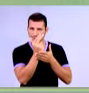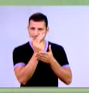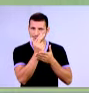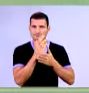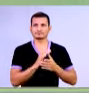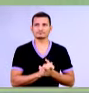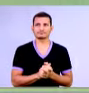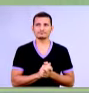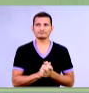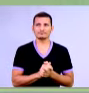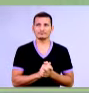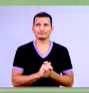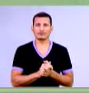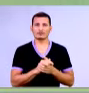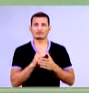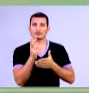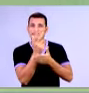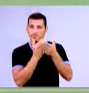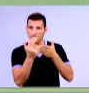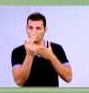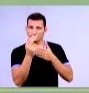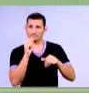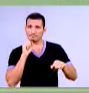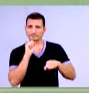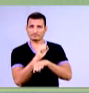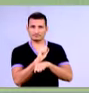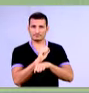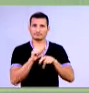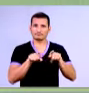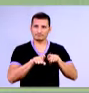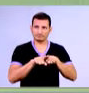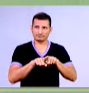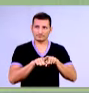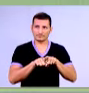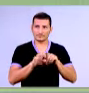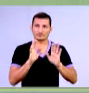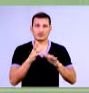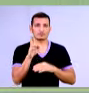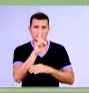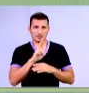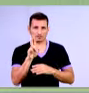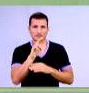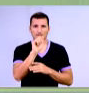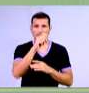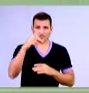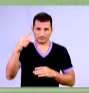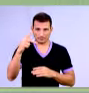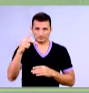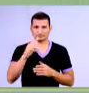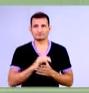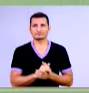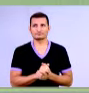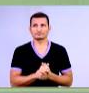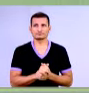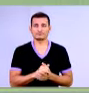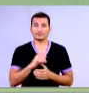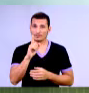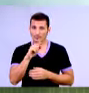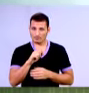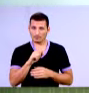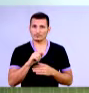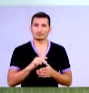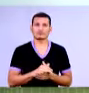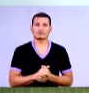animada, além da imagem estática também, já usada nos aplicativos gráficos. Então, essa é